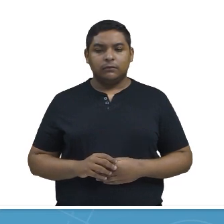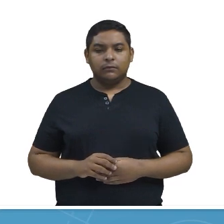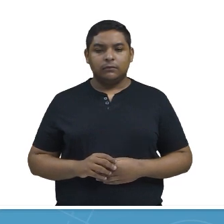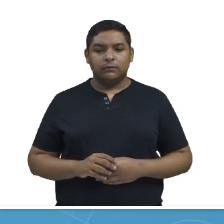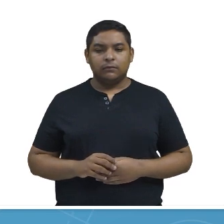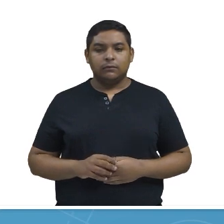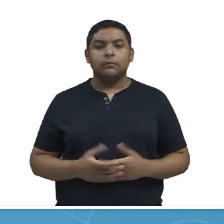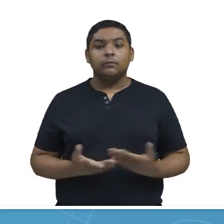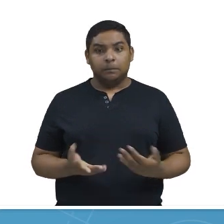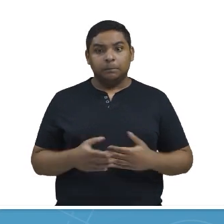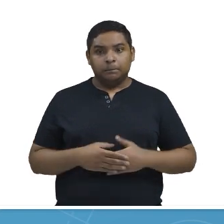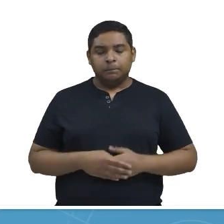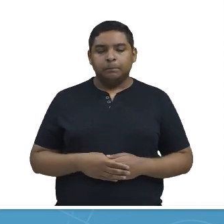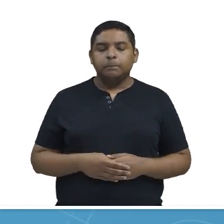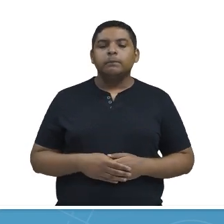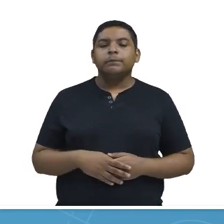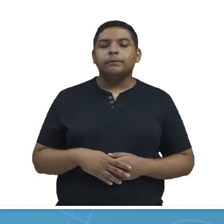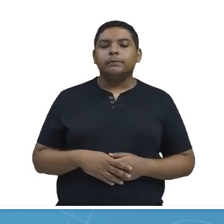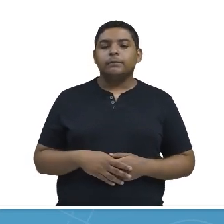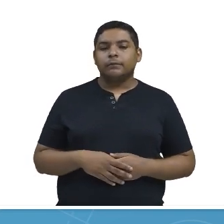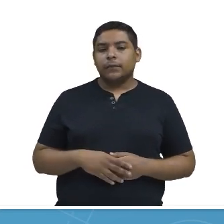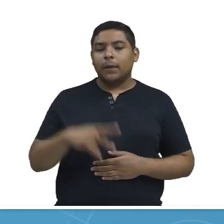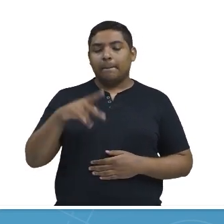no caso é o Pedro, aqui está respondendo, né?